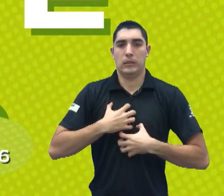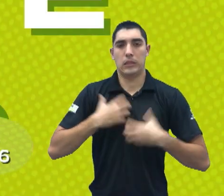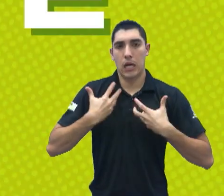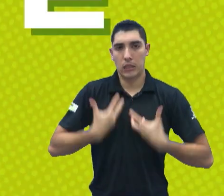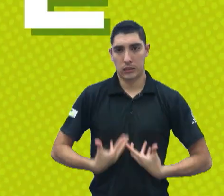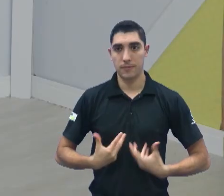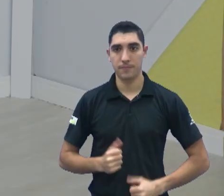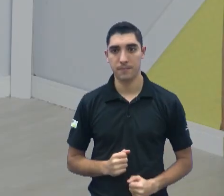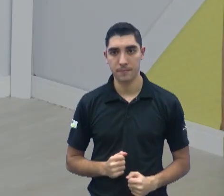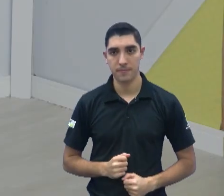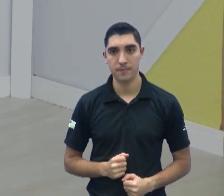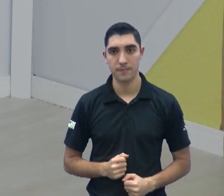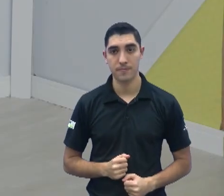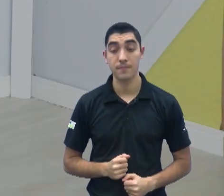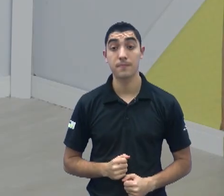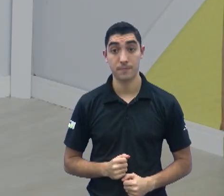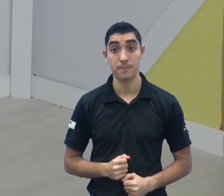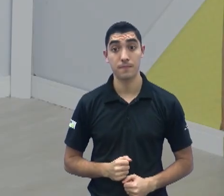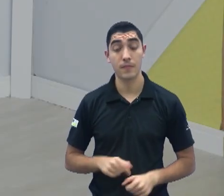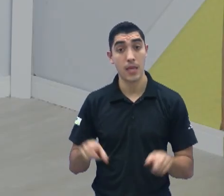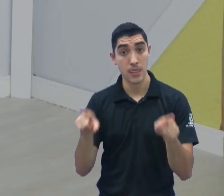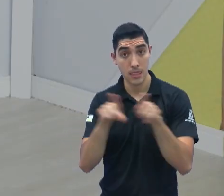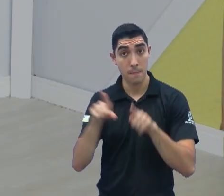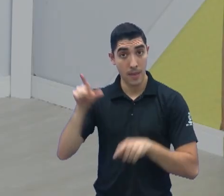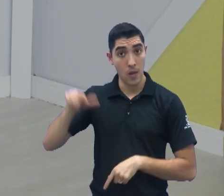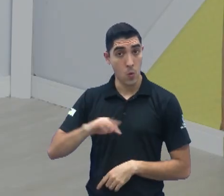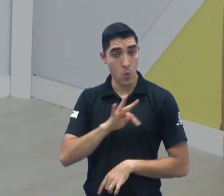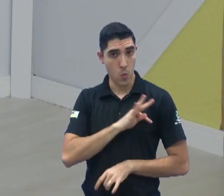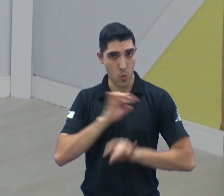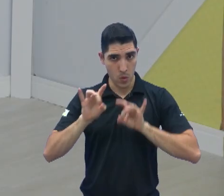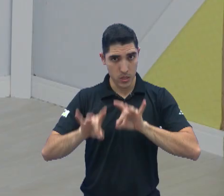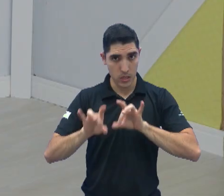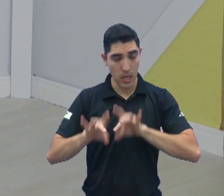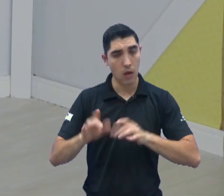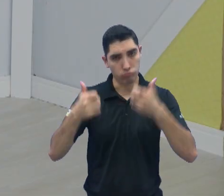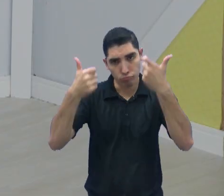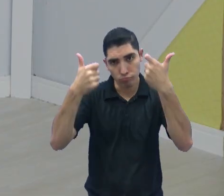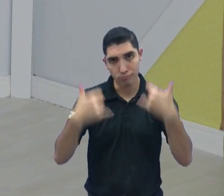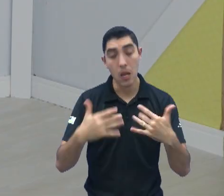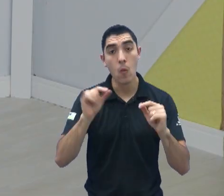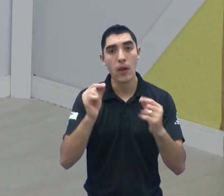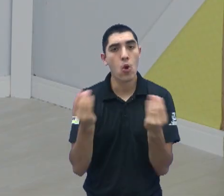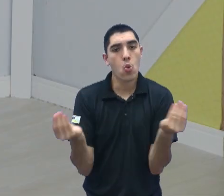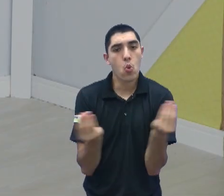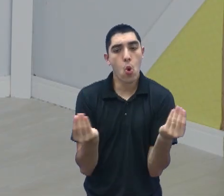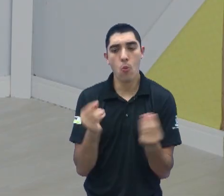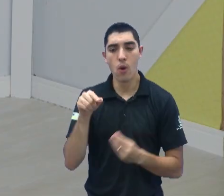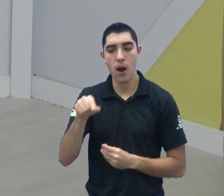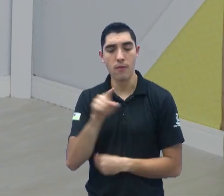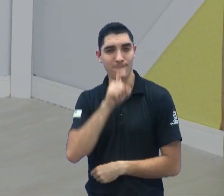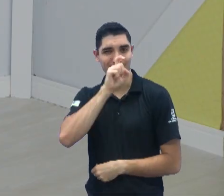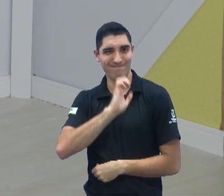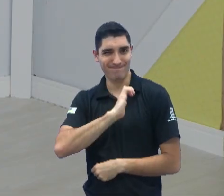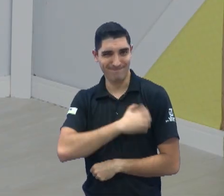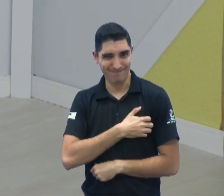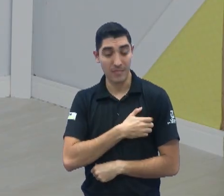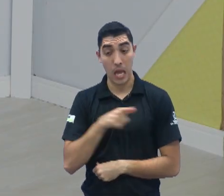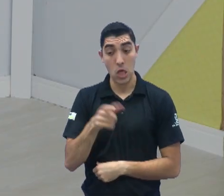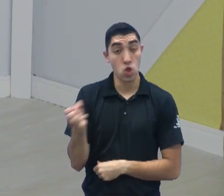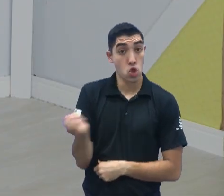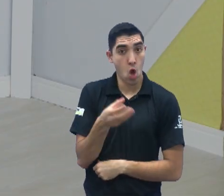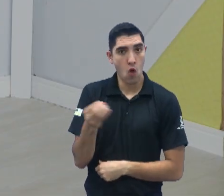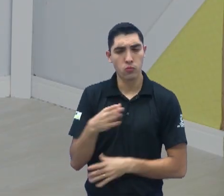elenco. O técnico da Águia também comentou sobre a preparação do elenco, desse novo elenco do São José